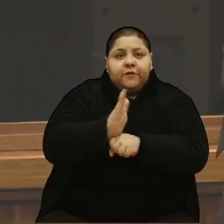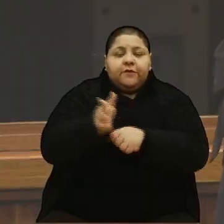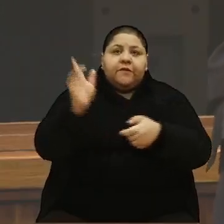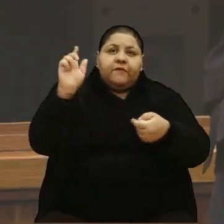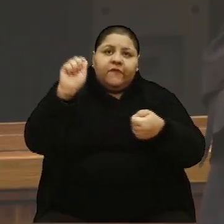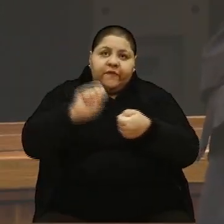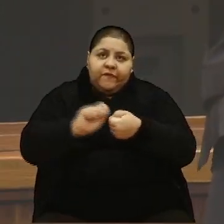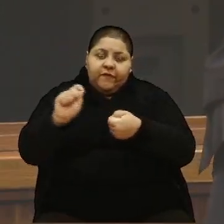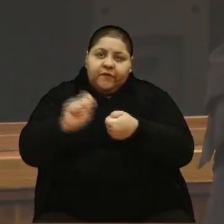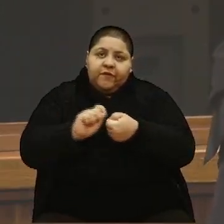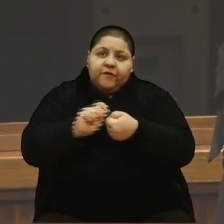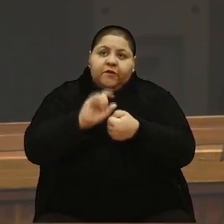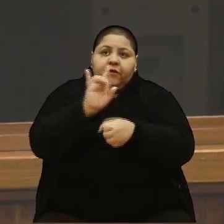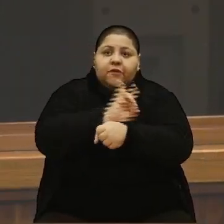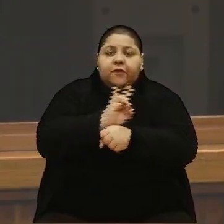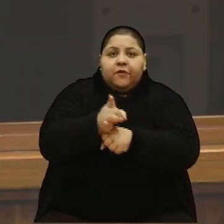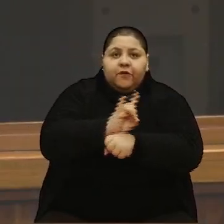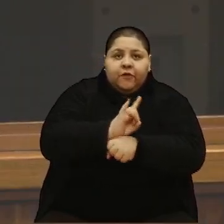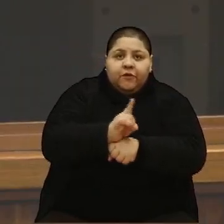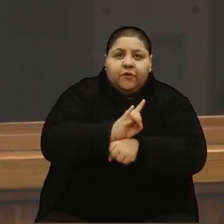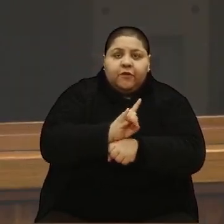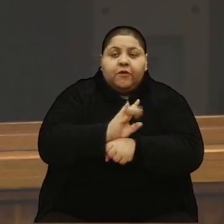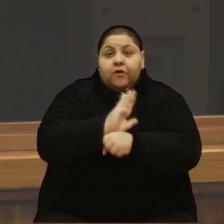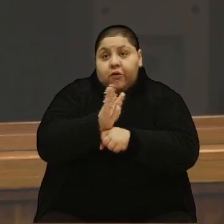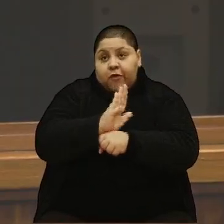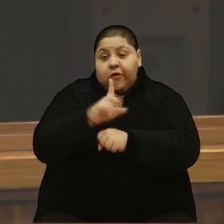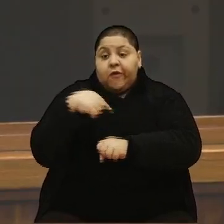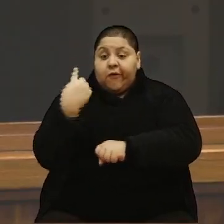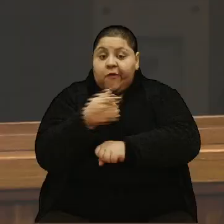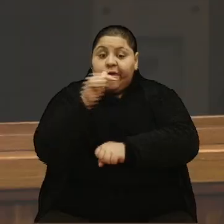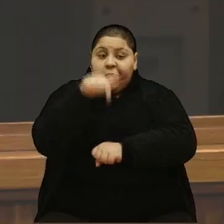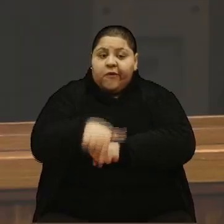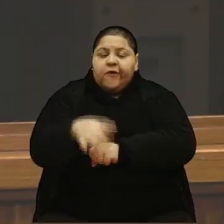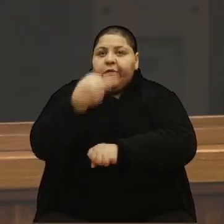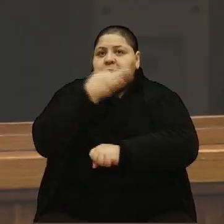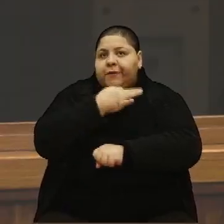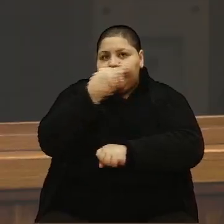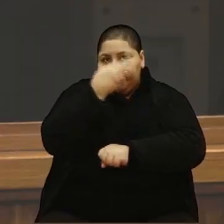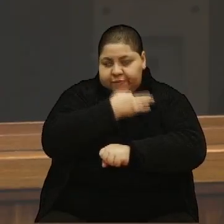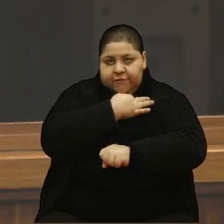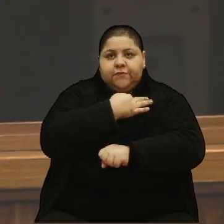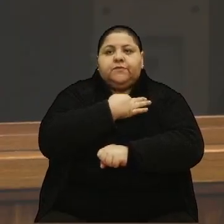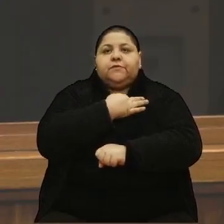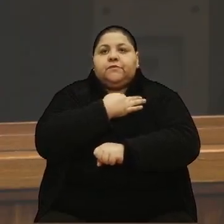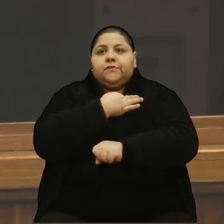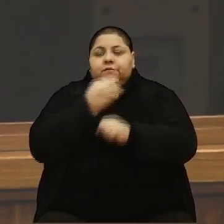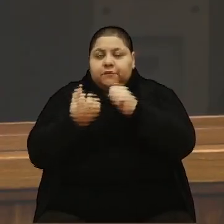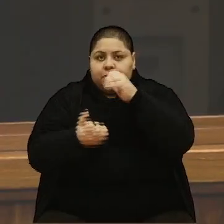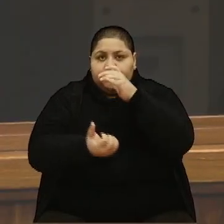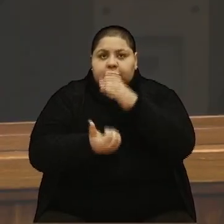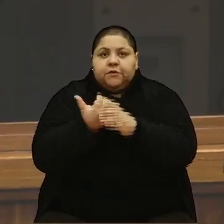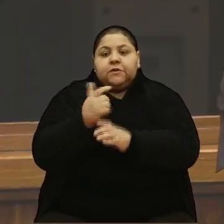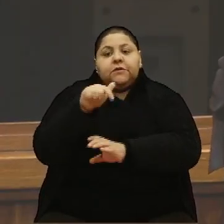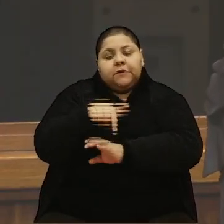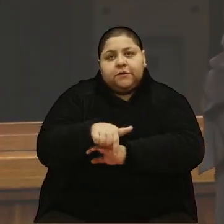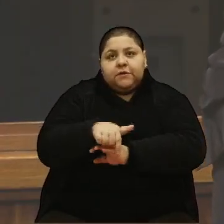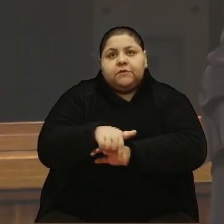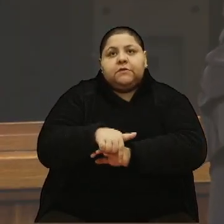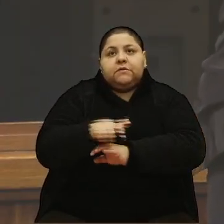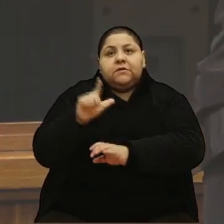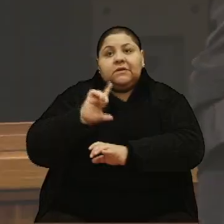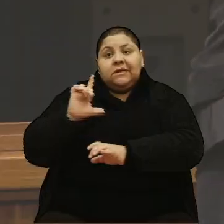feito por documentários ou filmes da nossa cidade, por produtores daqui, que